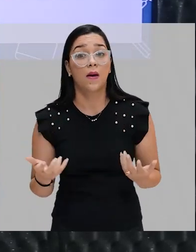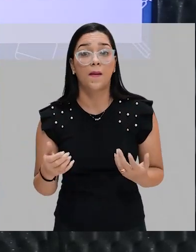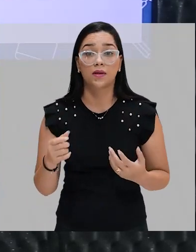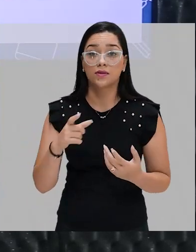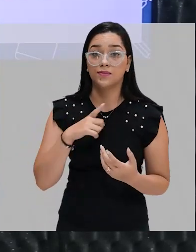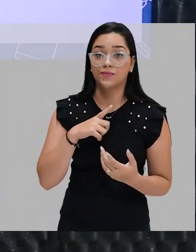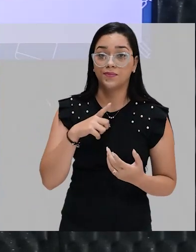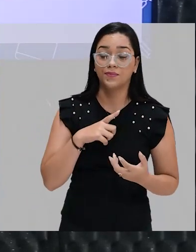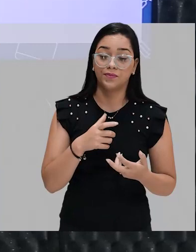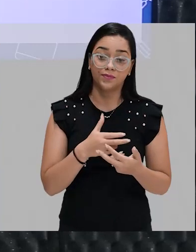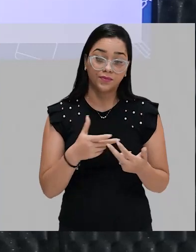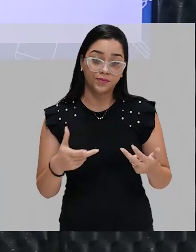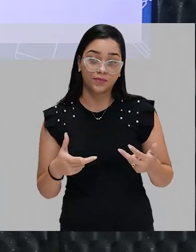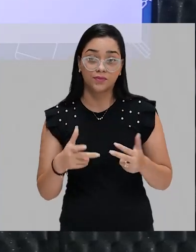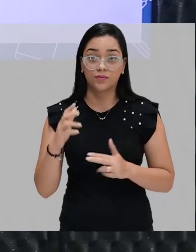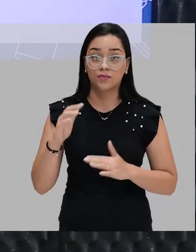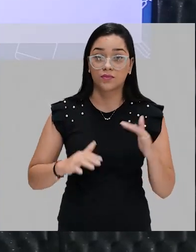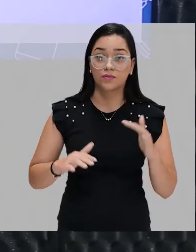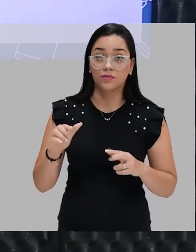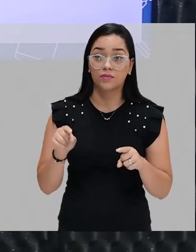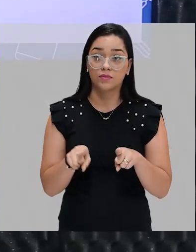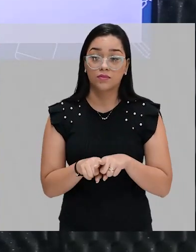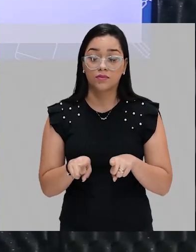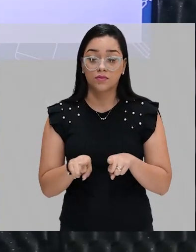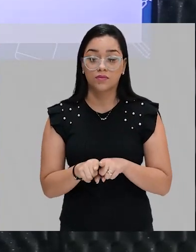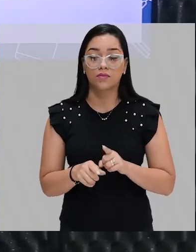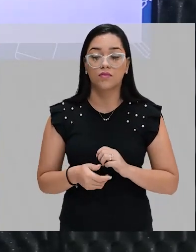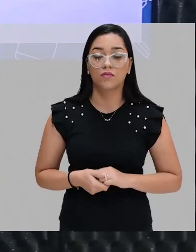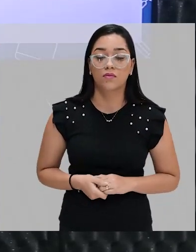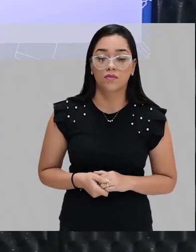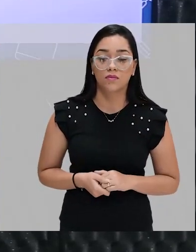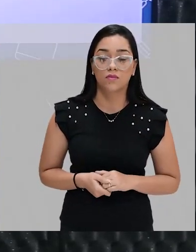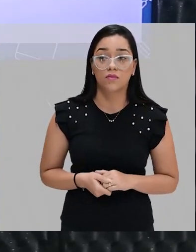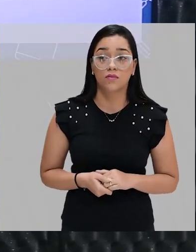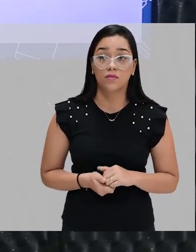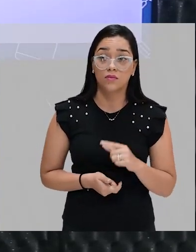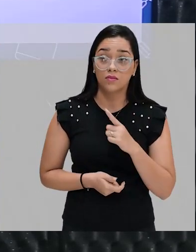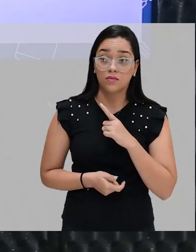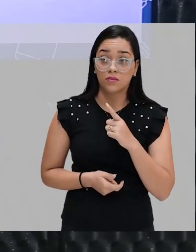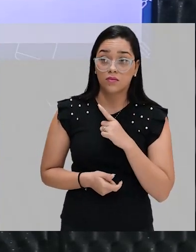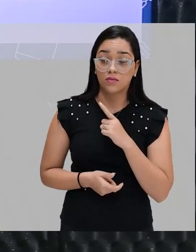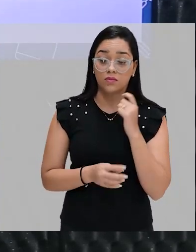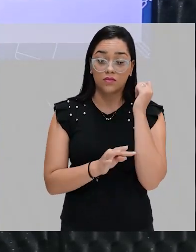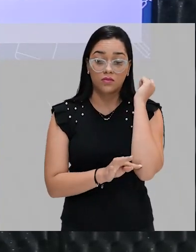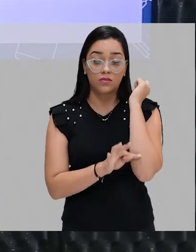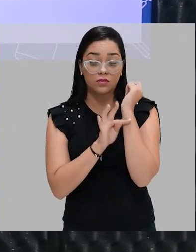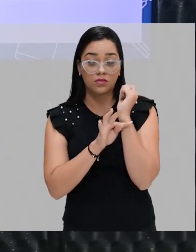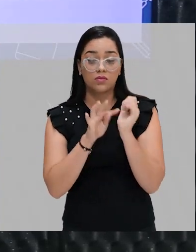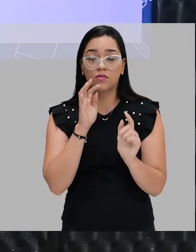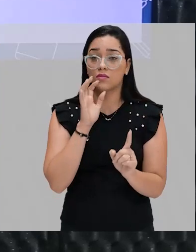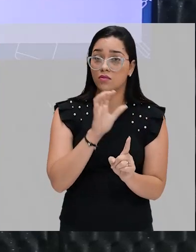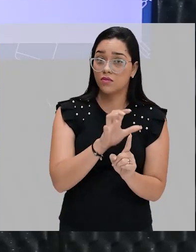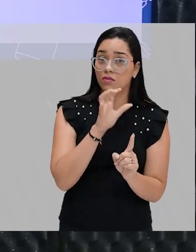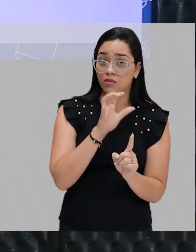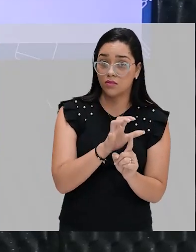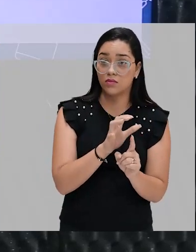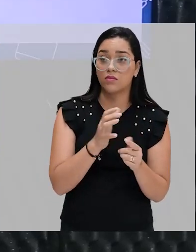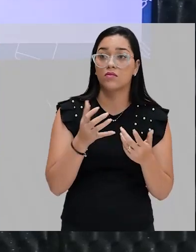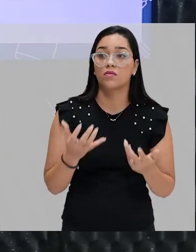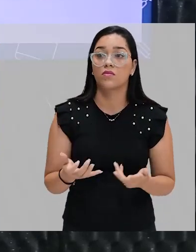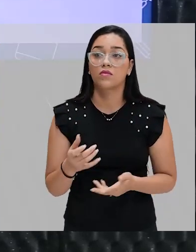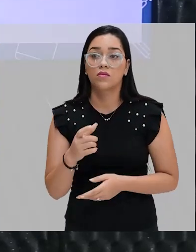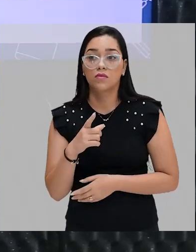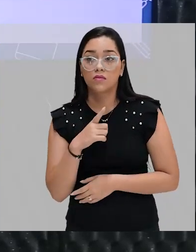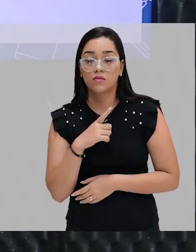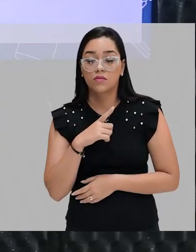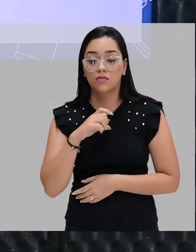determinadas condições de temperatura e pressão. Em particular, a temperatura influencia muito